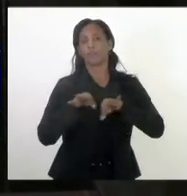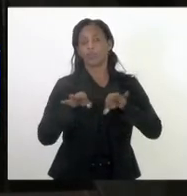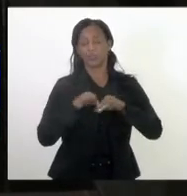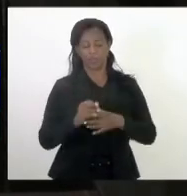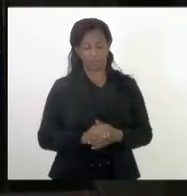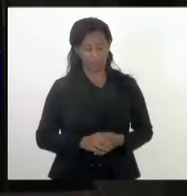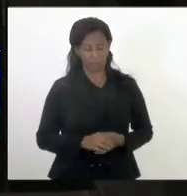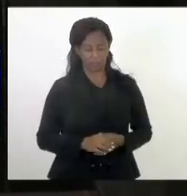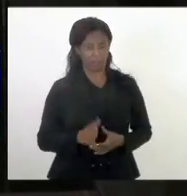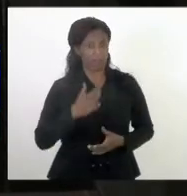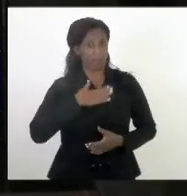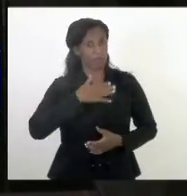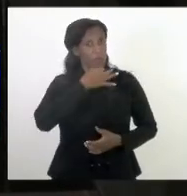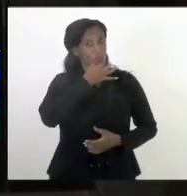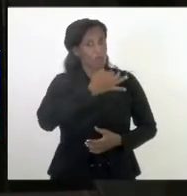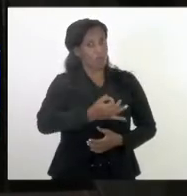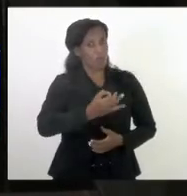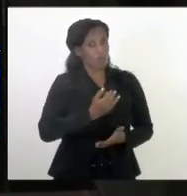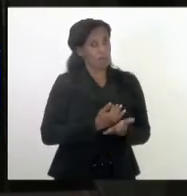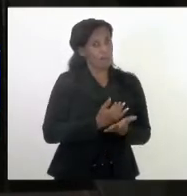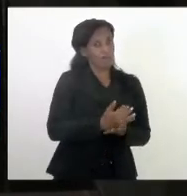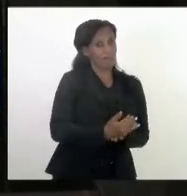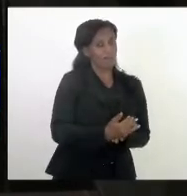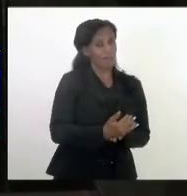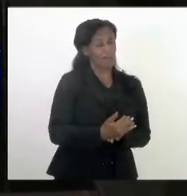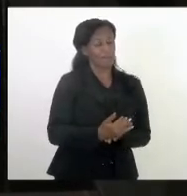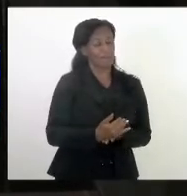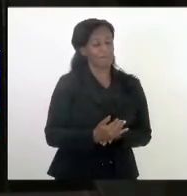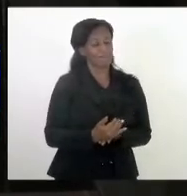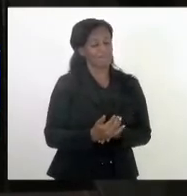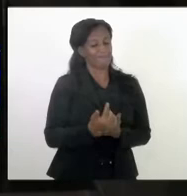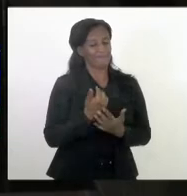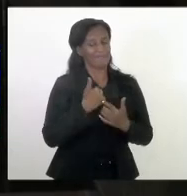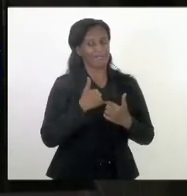parte já de um princípio no qual eu